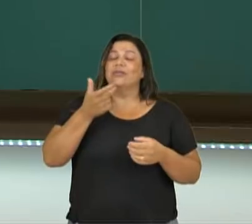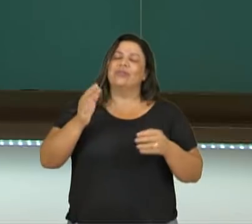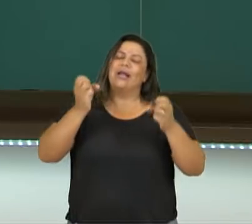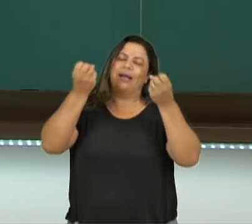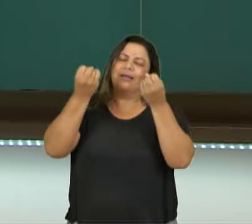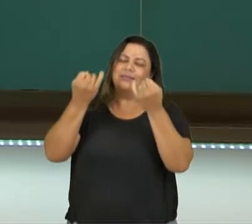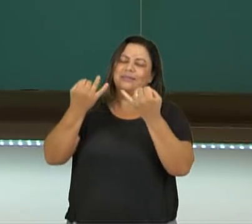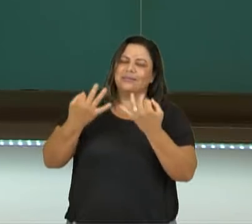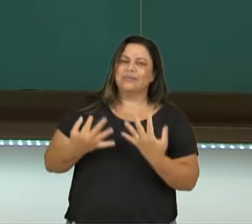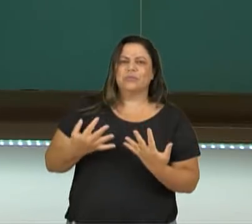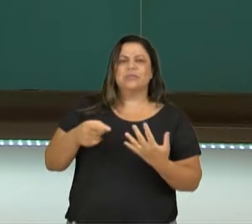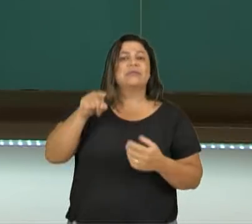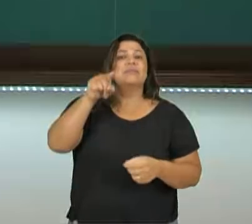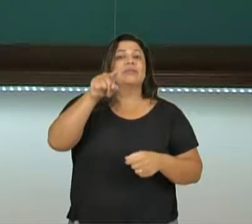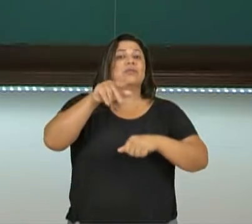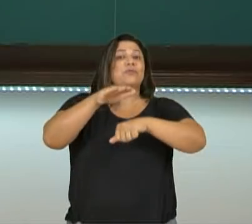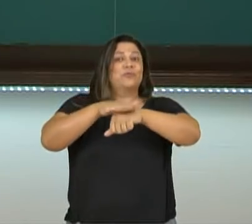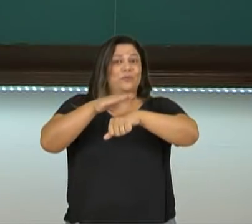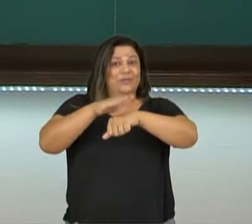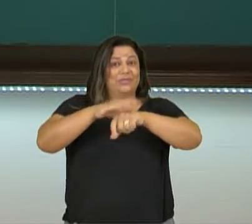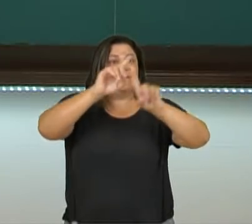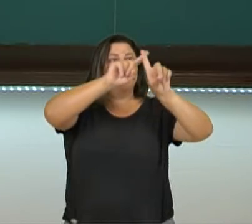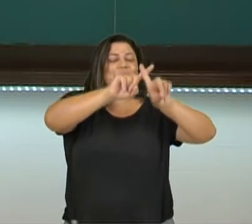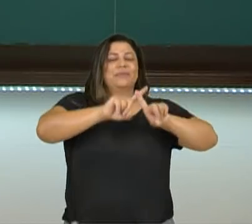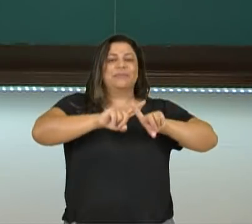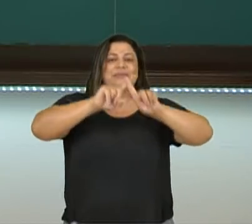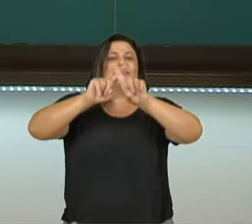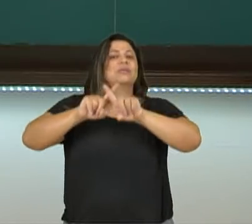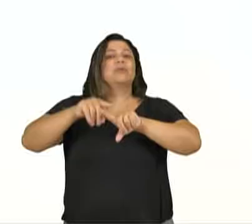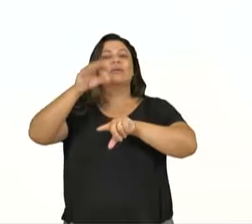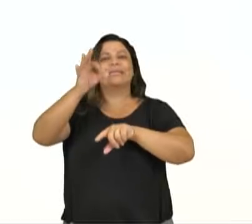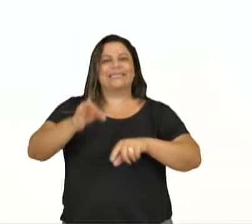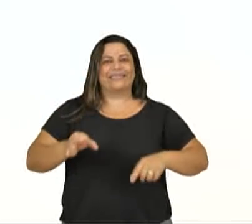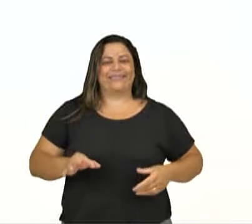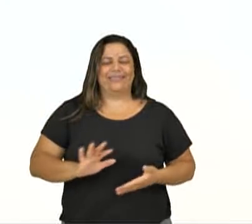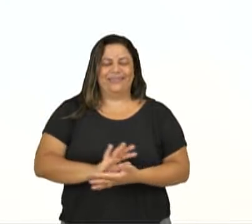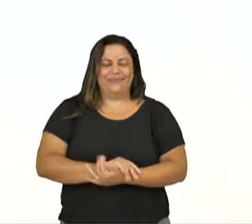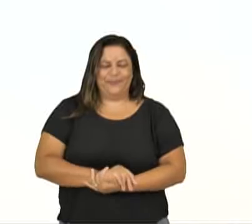deixar vocês refletirem e assinalar uma das alternativas.